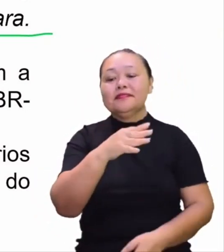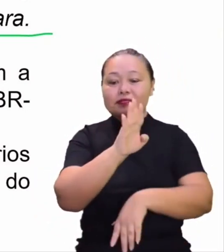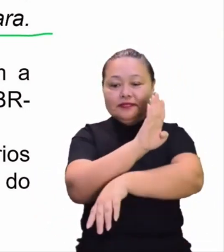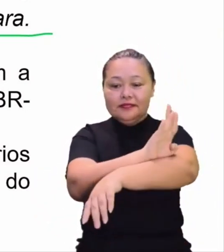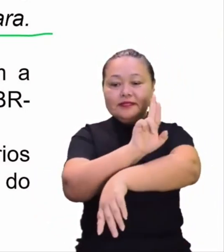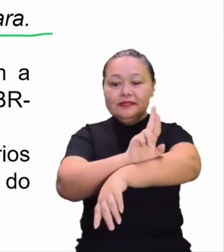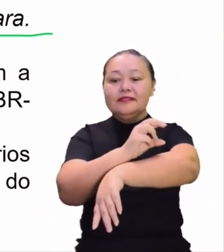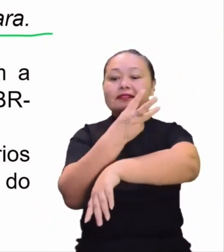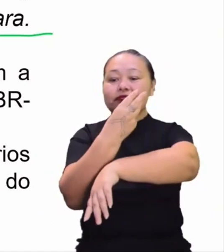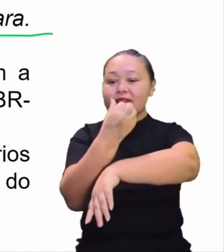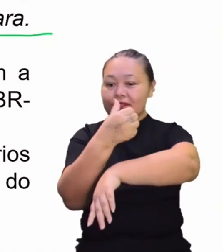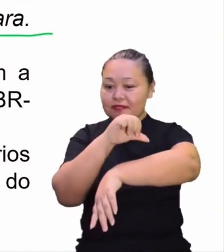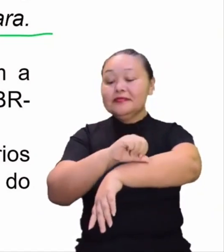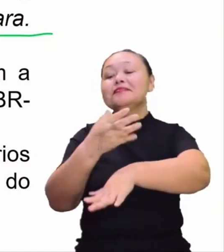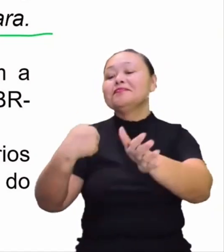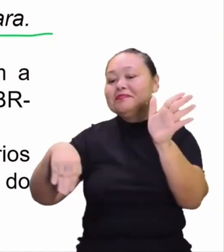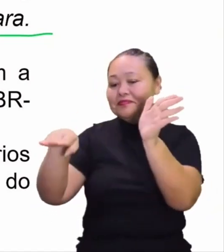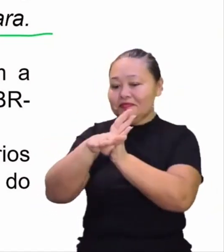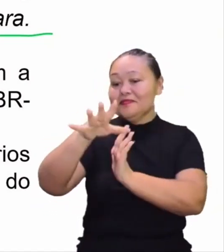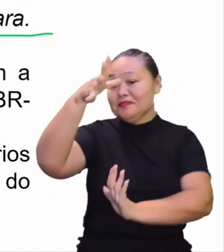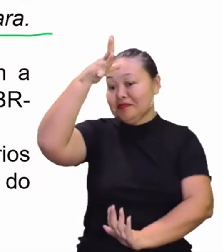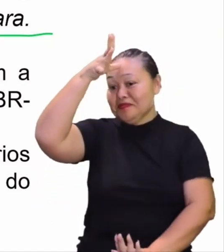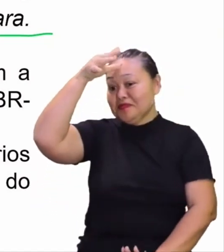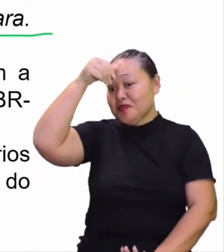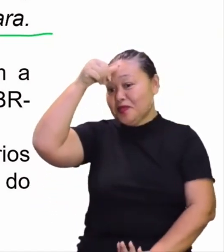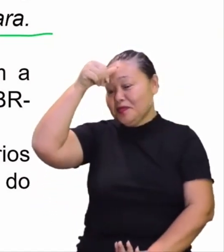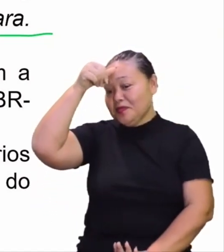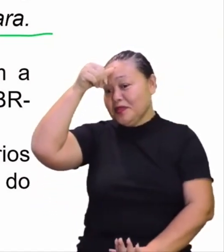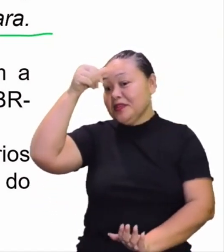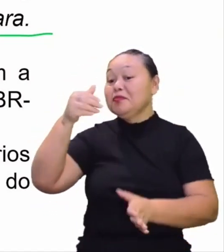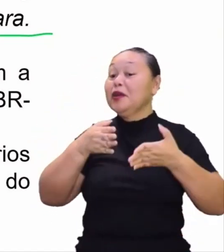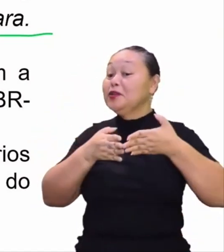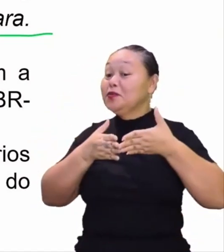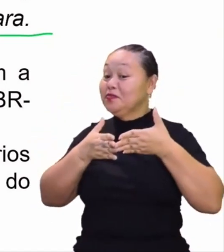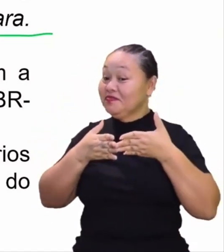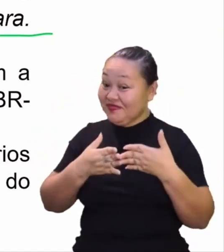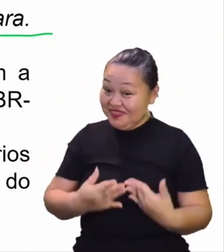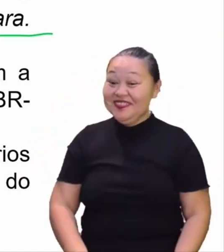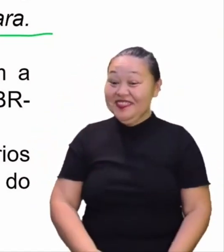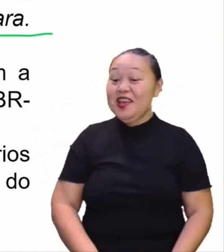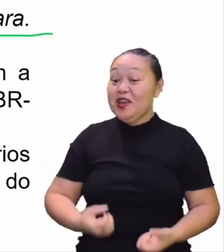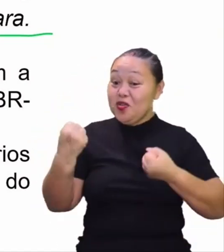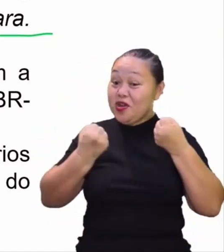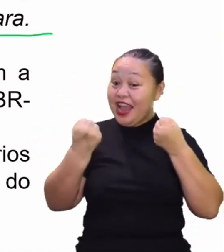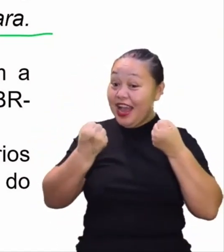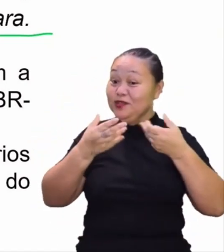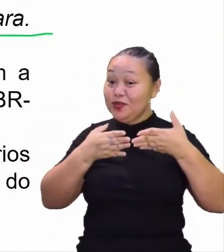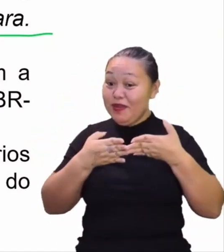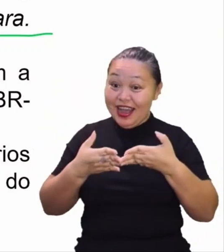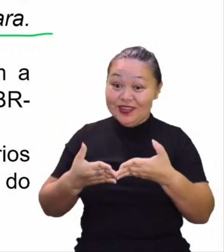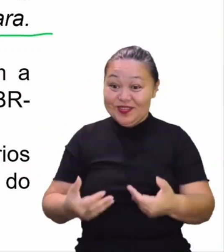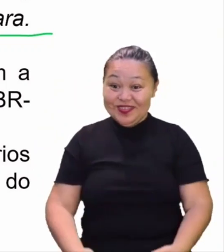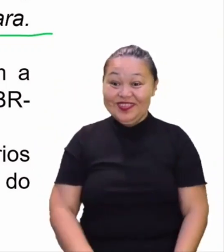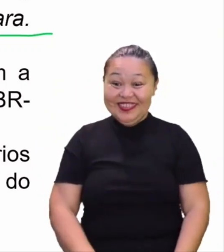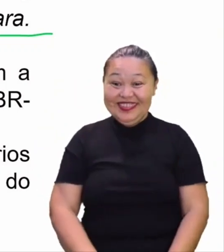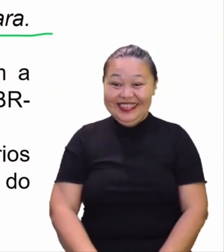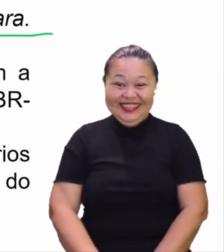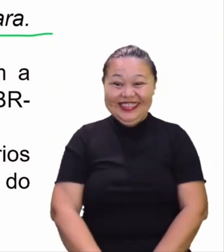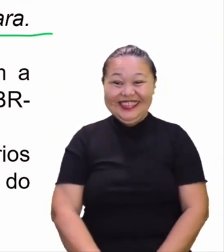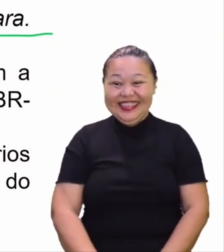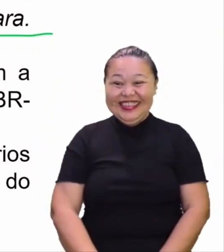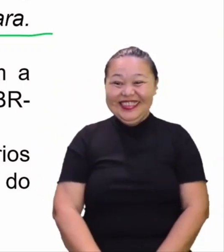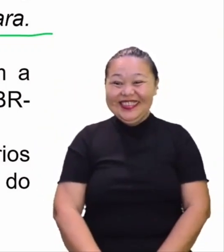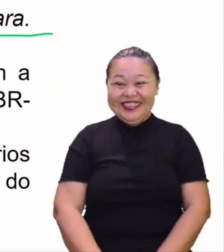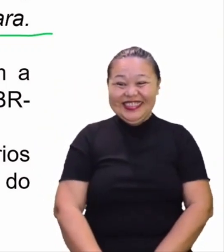pela BR-319 até Manaus e voltou, não foi? Voltou de avião porque não suportou, né? Não é verdade? E aí,